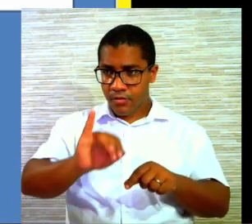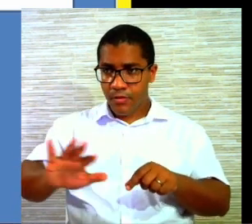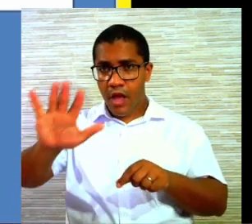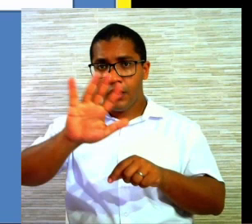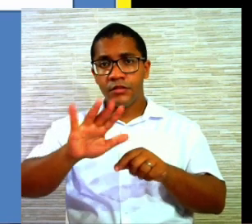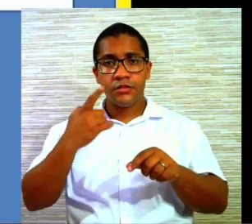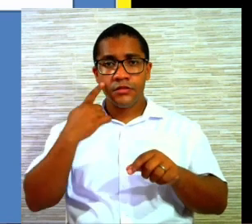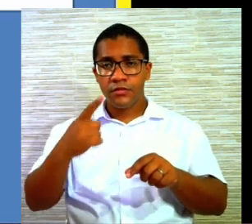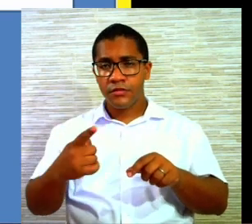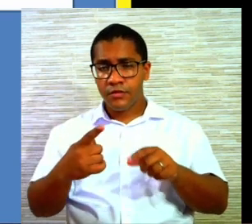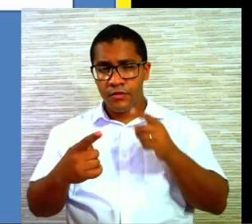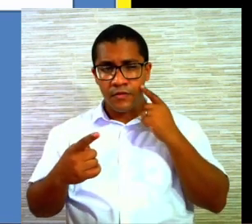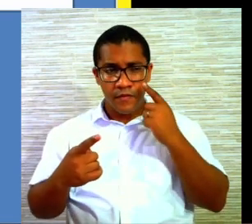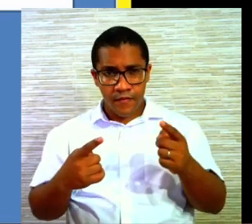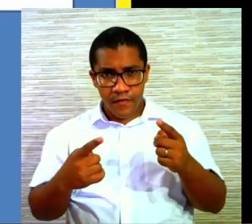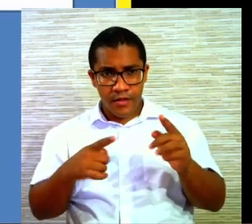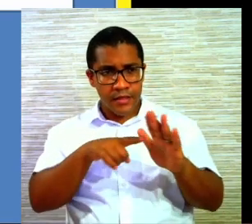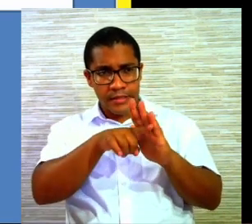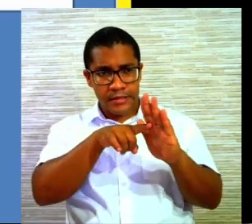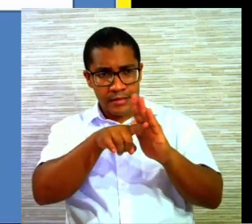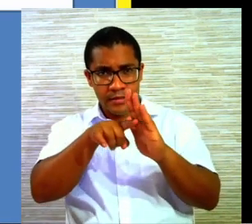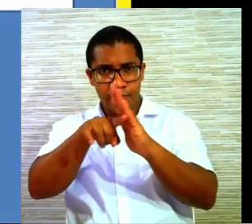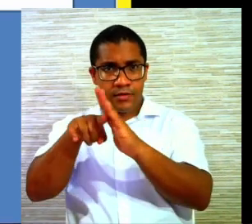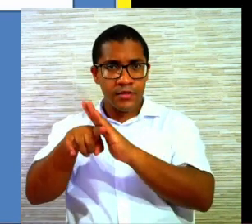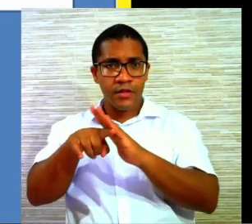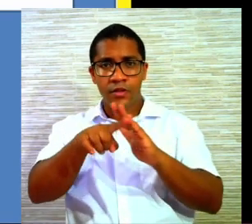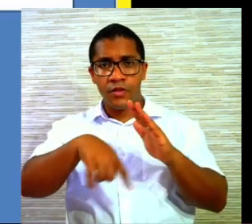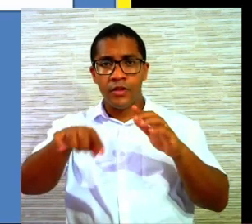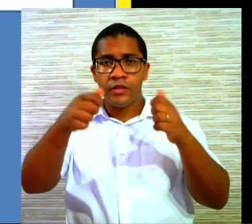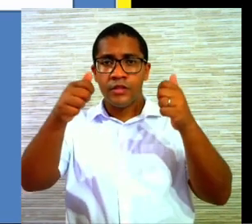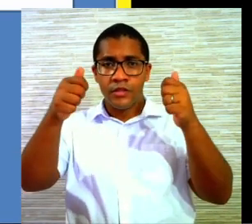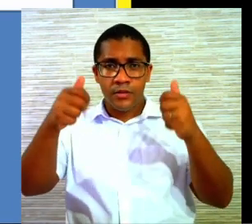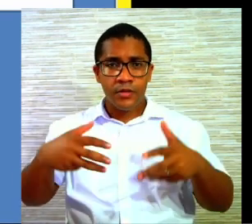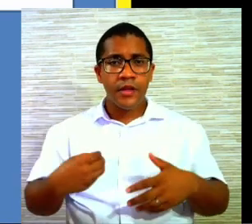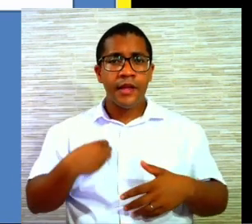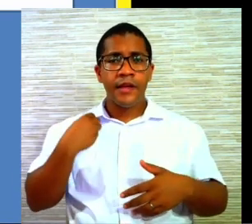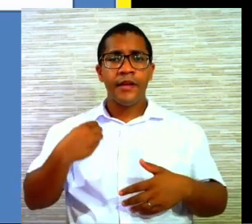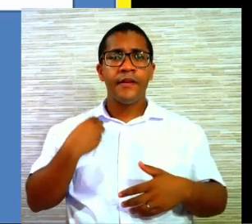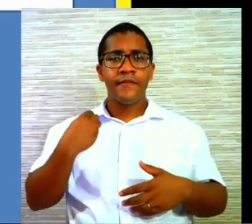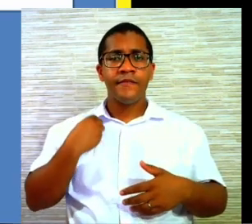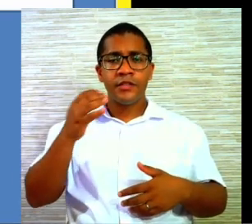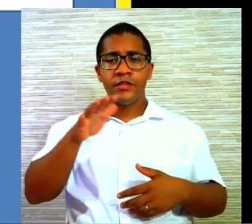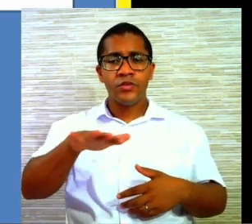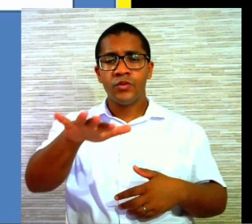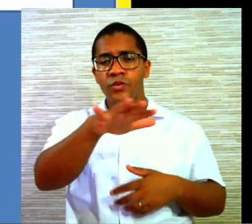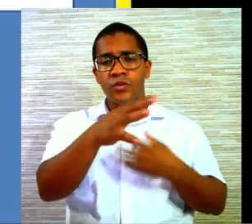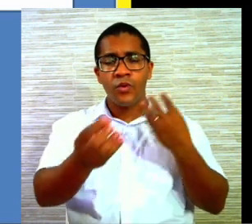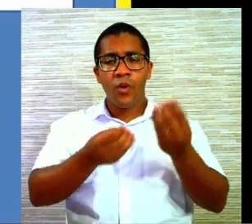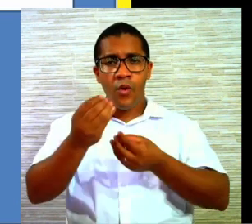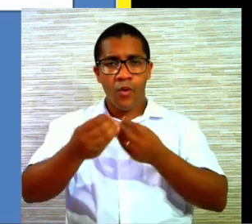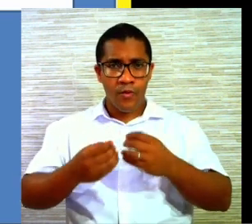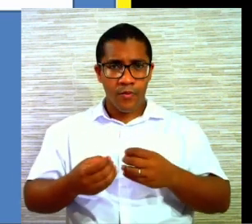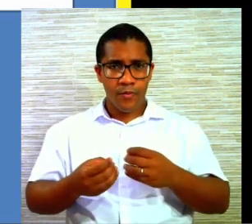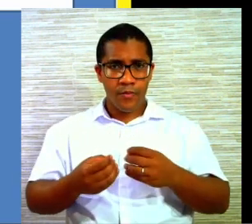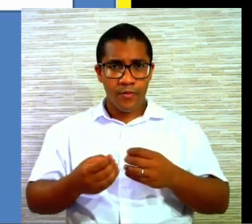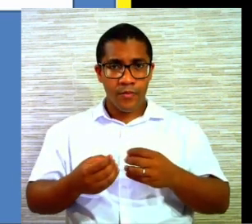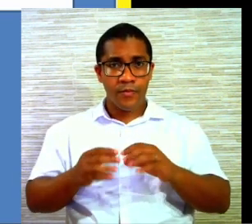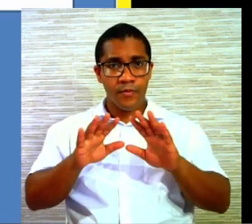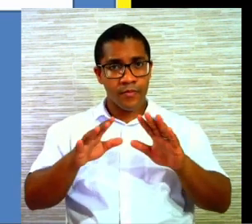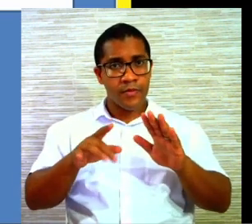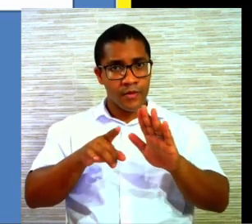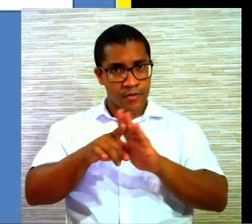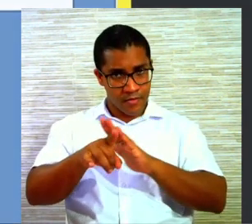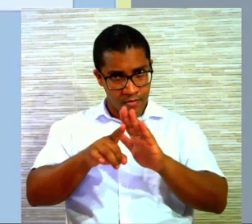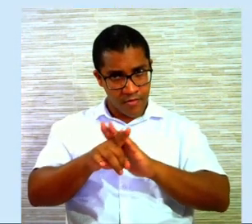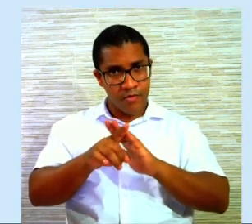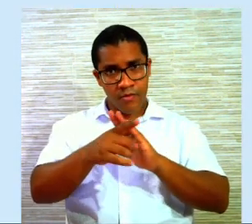Então, após ter descrito as imagens, o que podemos falar sobre a forma de vida dos nobres membros? Então, são questões